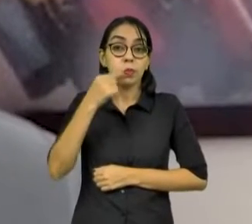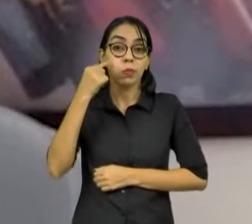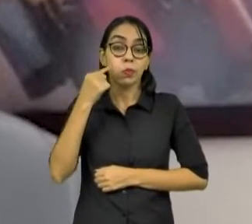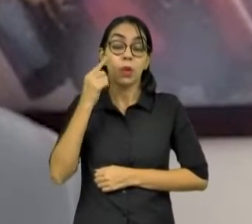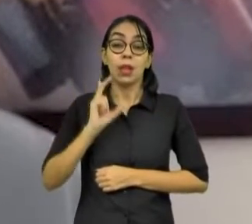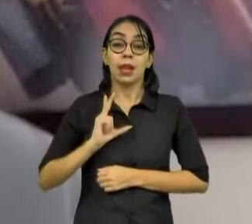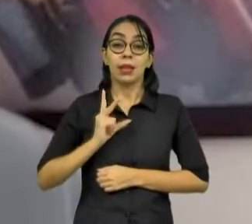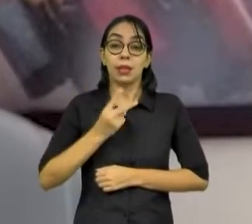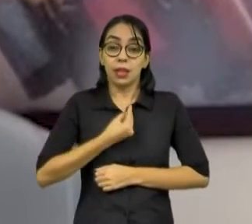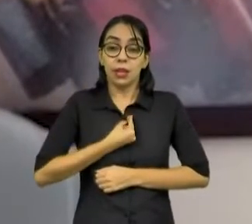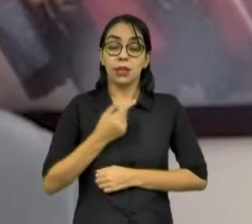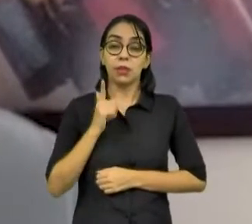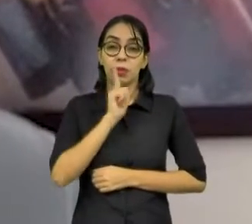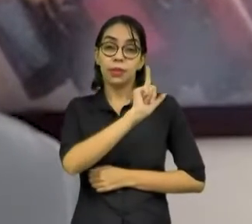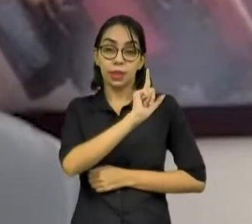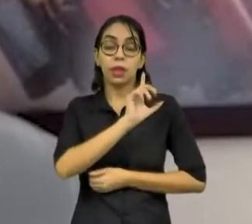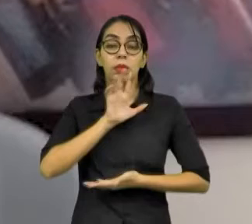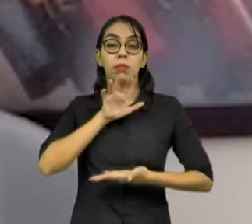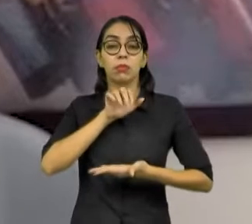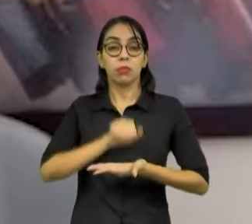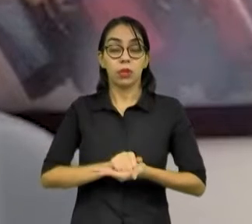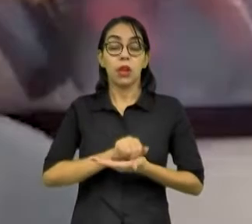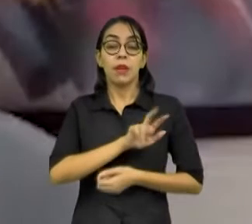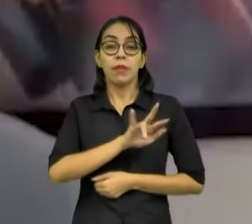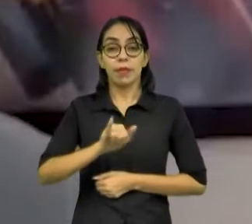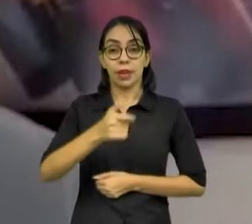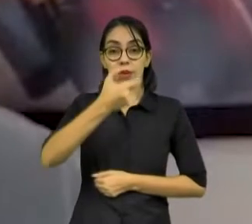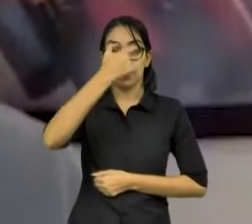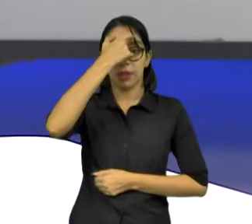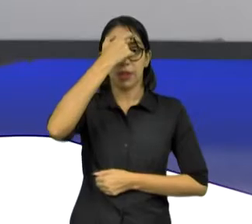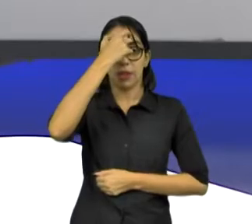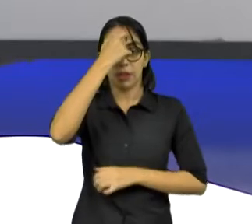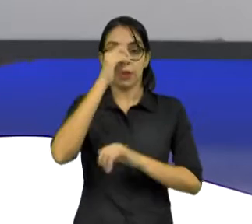seja utilizada para conscientização contra a LGBTfobia.